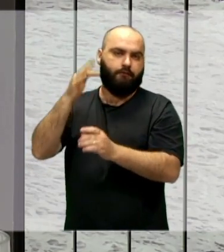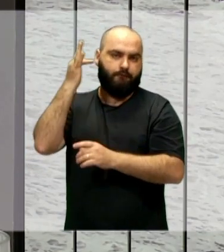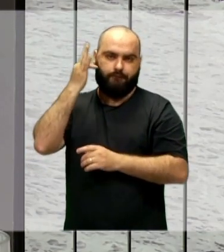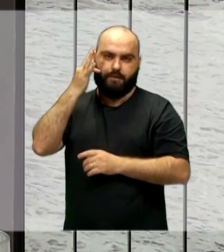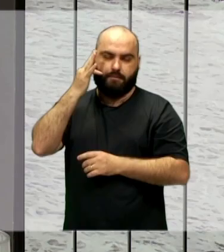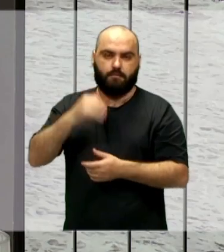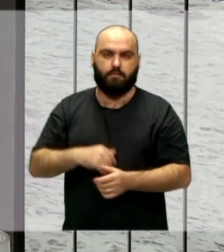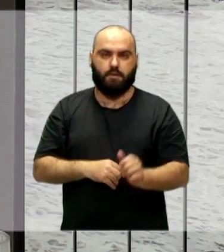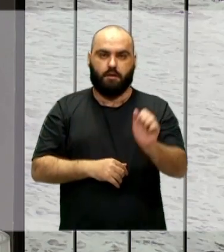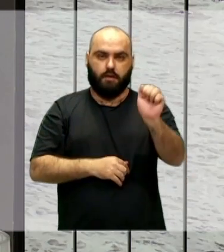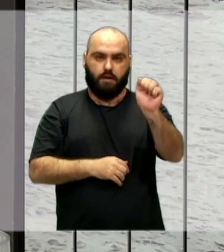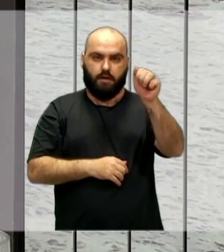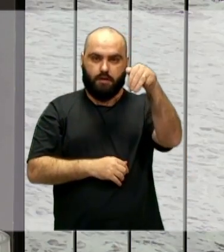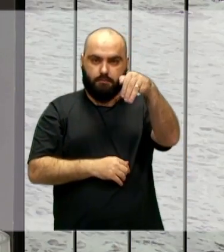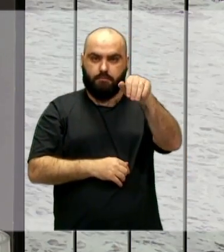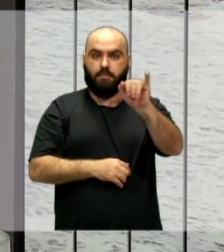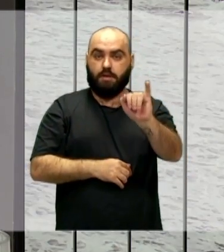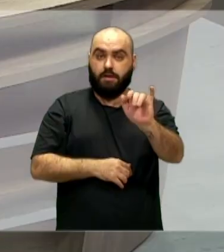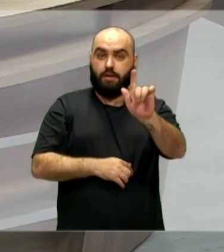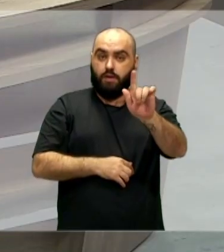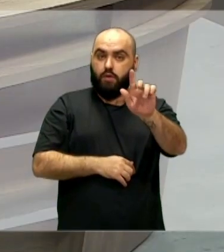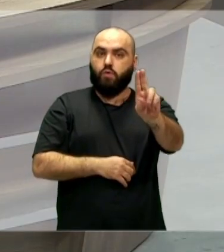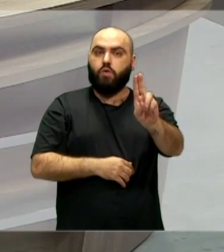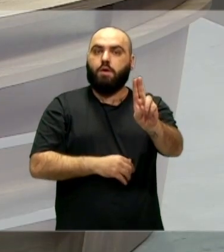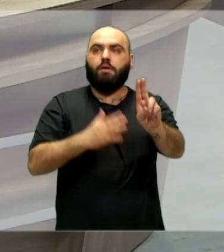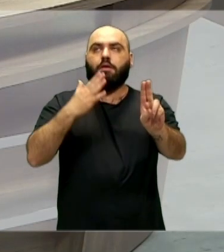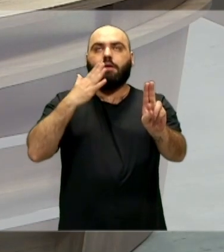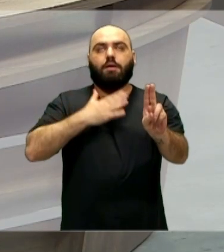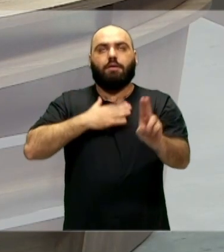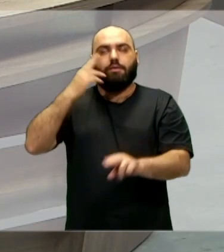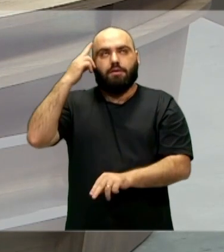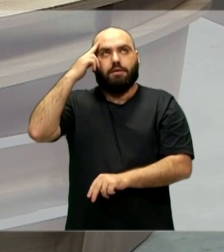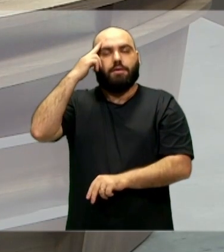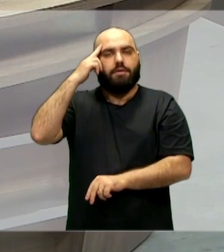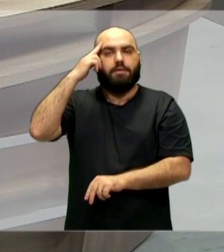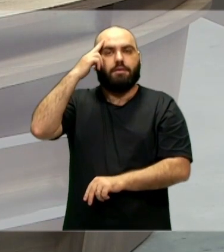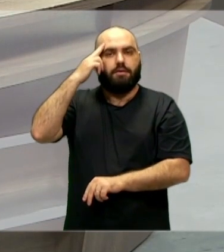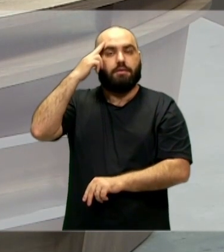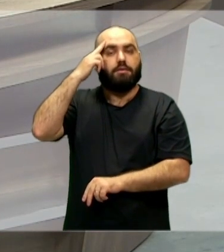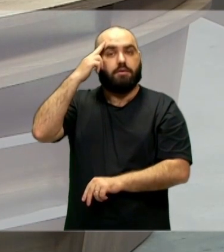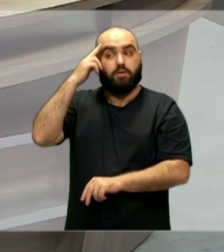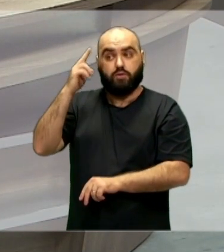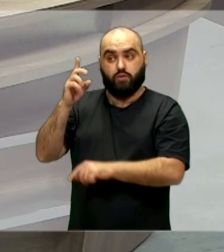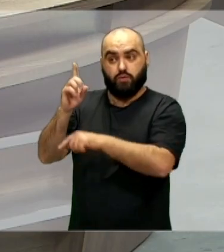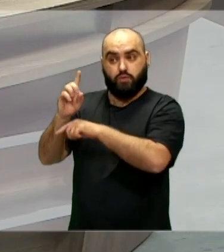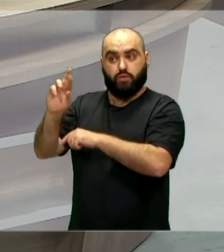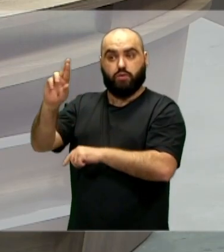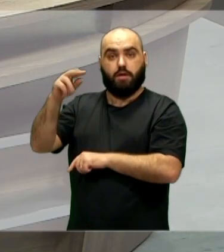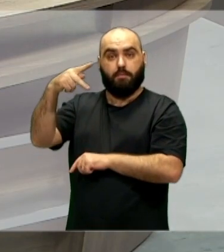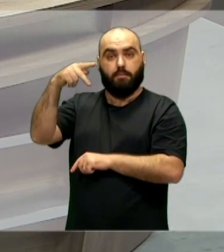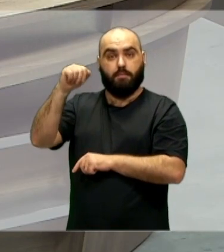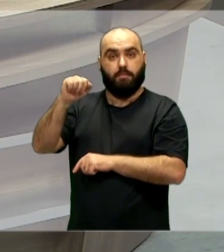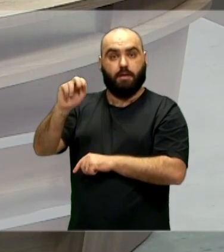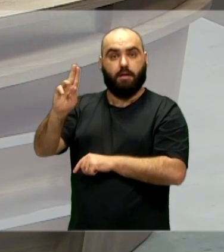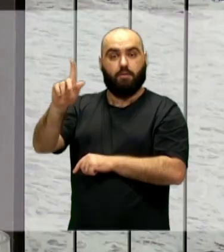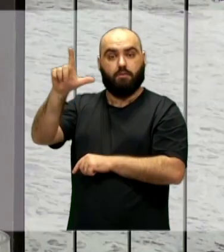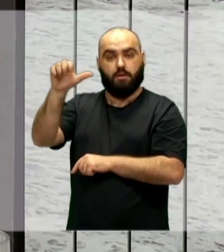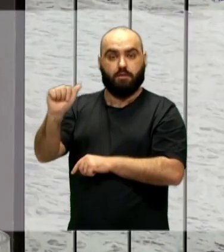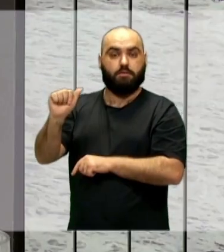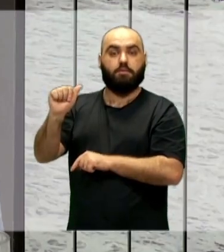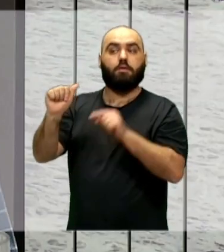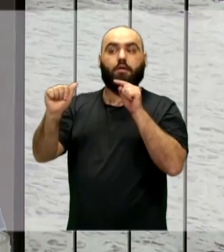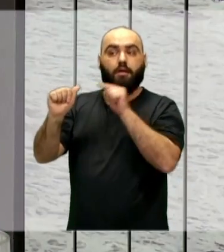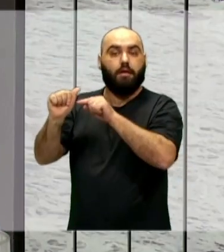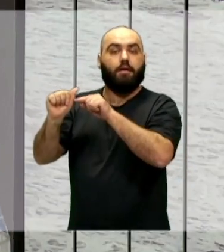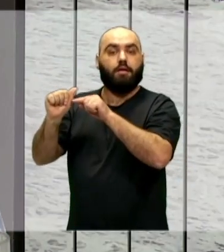que o Amigo, ele é um sonho, que ele foi sendo construído aos poucos. Desde a época da doutora Paula, que é a nossa endocrinologista, ela